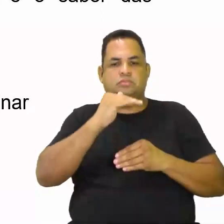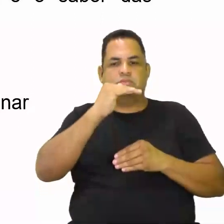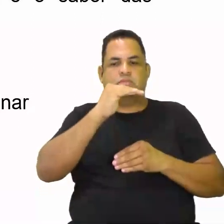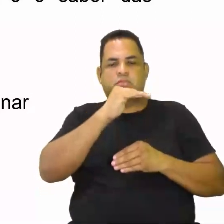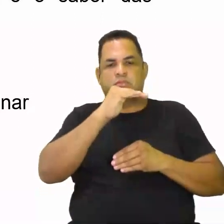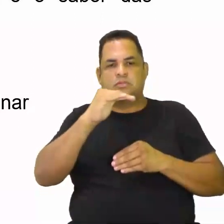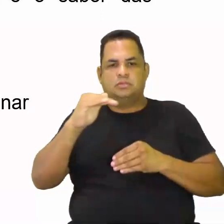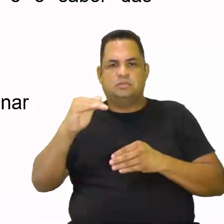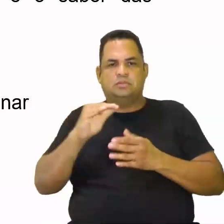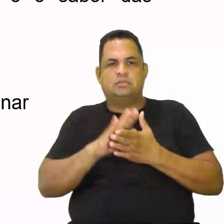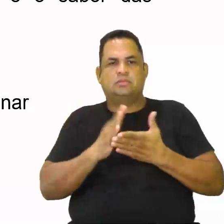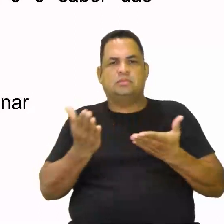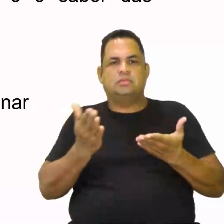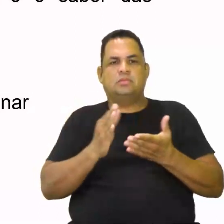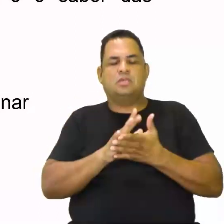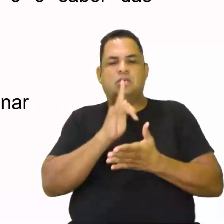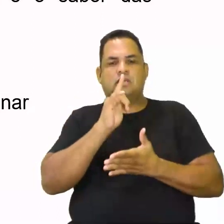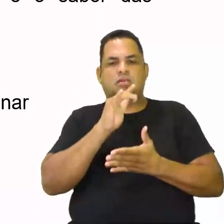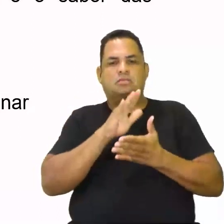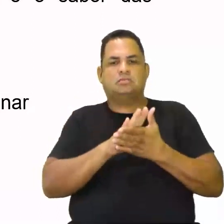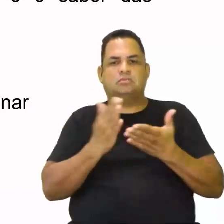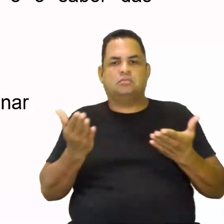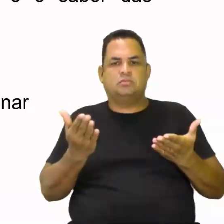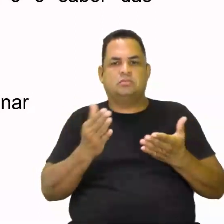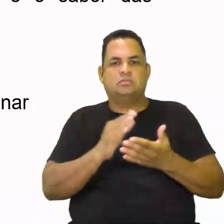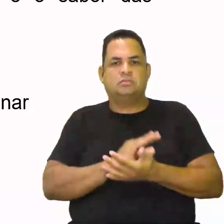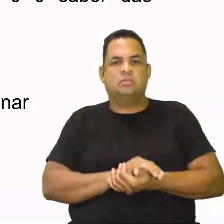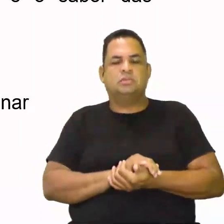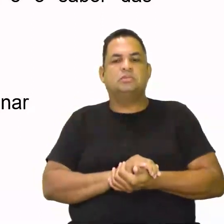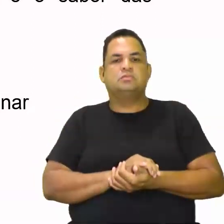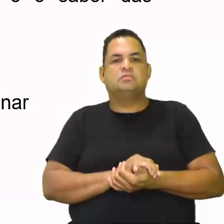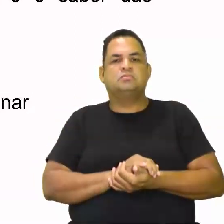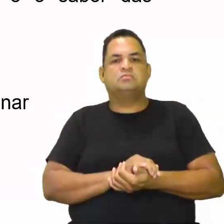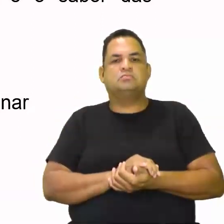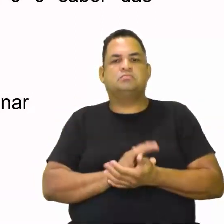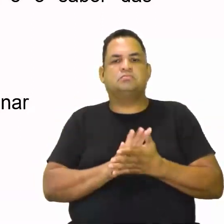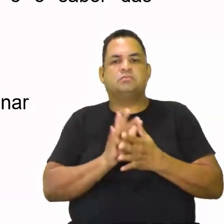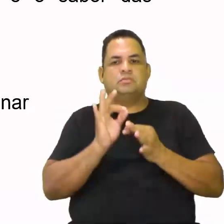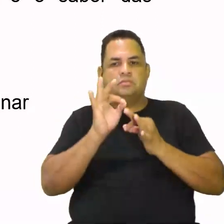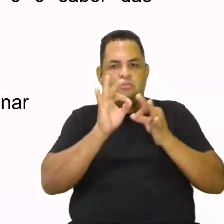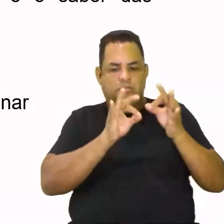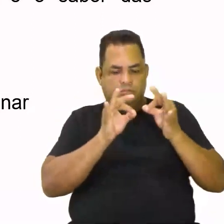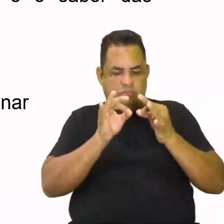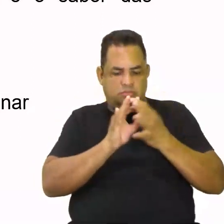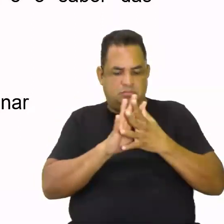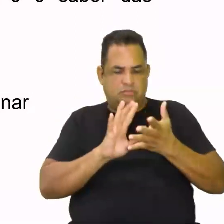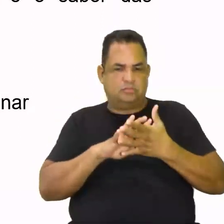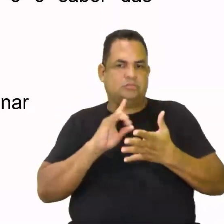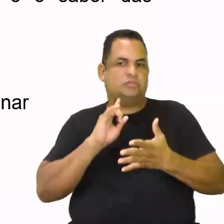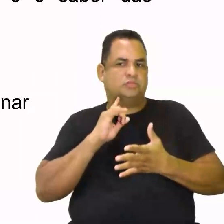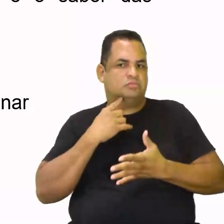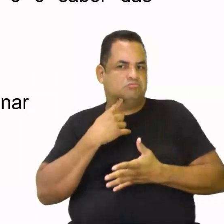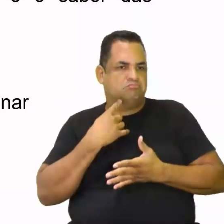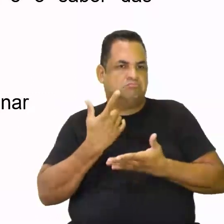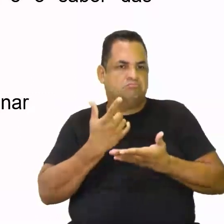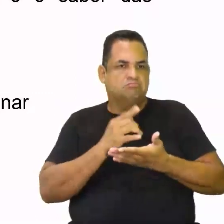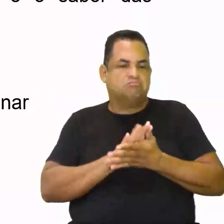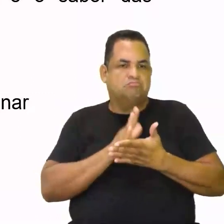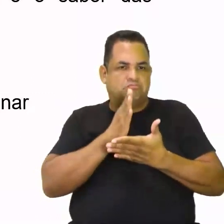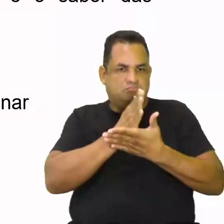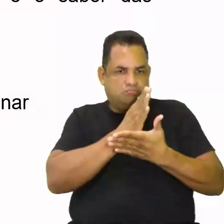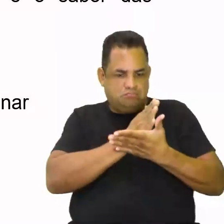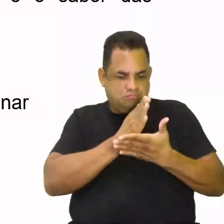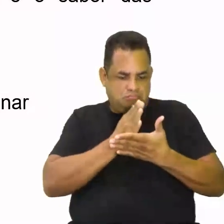nessa etapa, a água vai por ação da gravidade, fazer com que os flocos com maiores